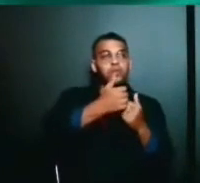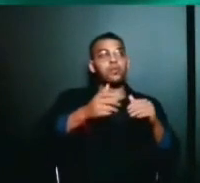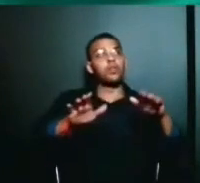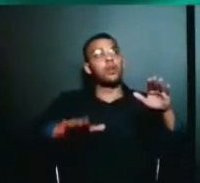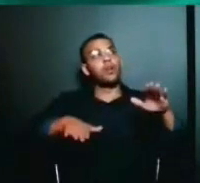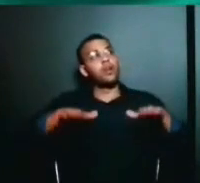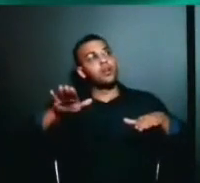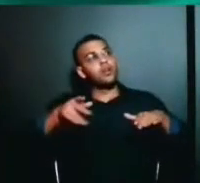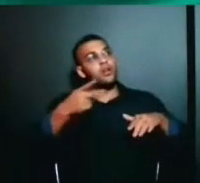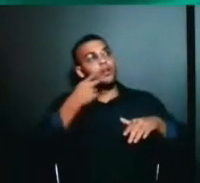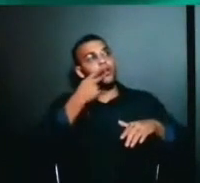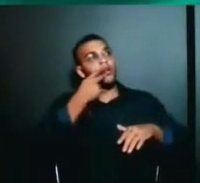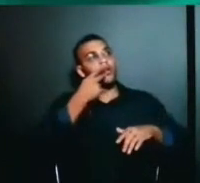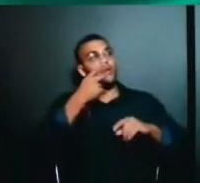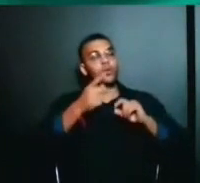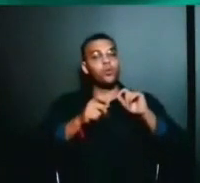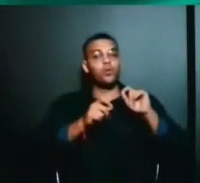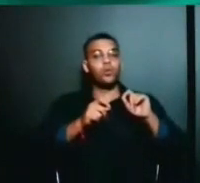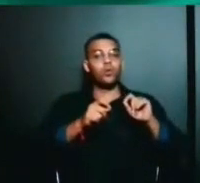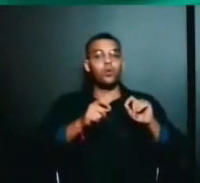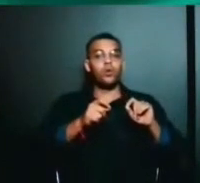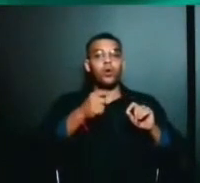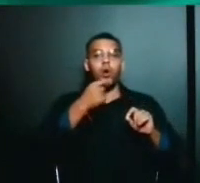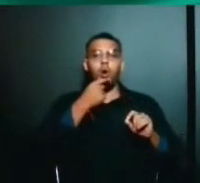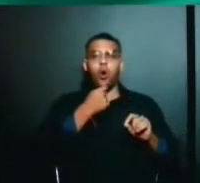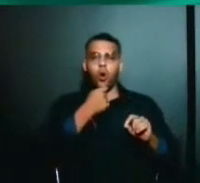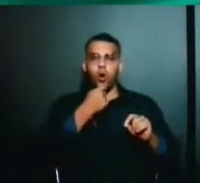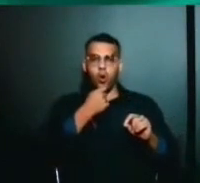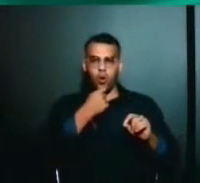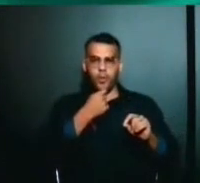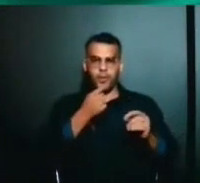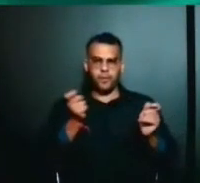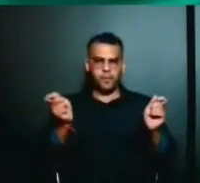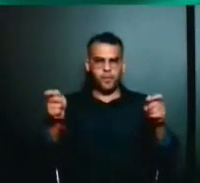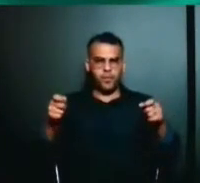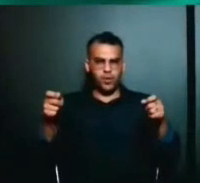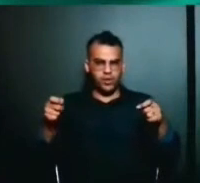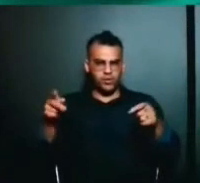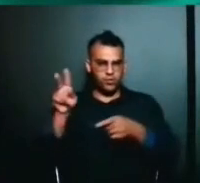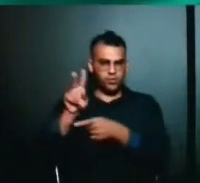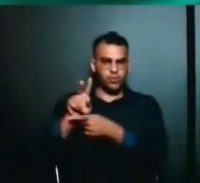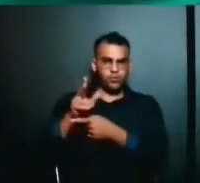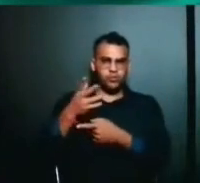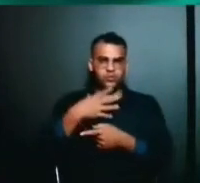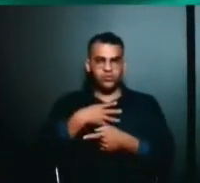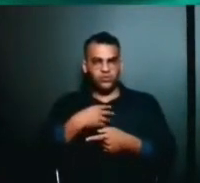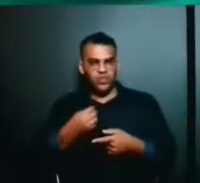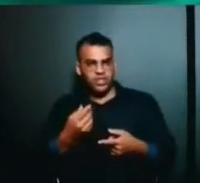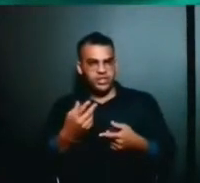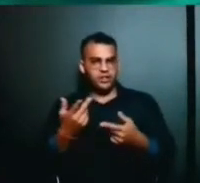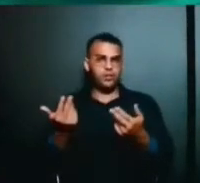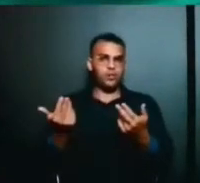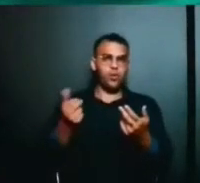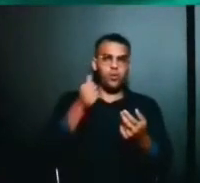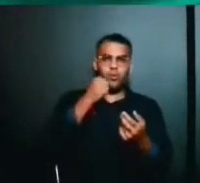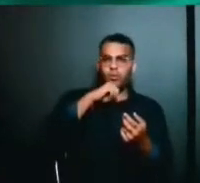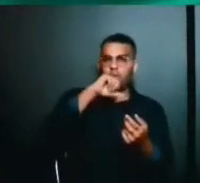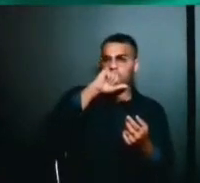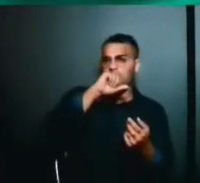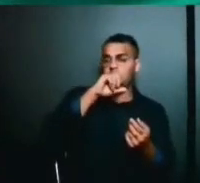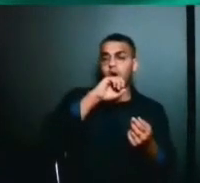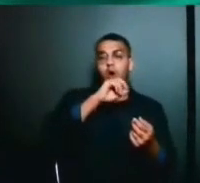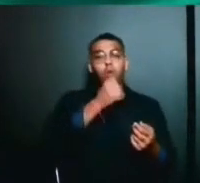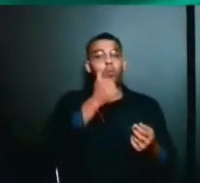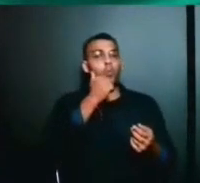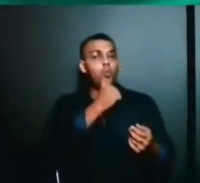que qualquer homem pode ser mãe, não é verdade. Ou qualquer mulher pode ser pai, não é verdade. Acho que quando